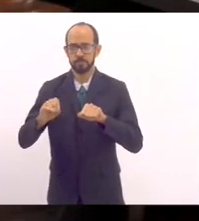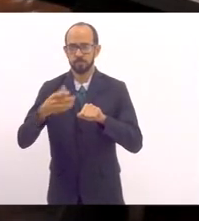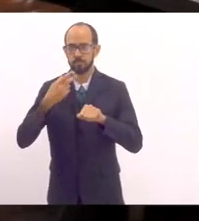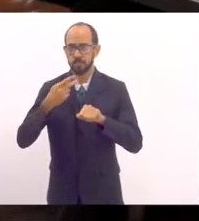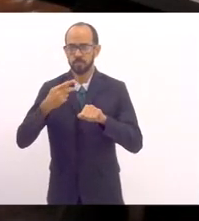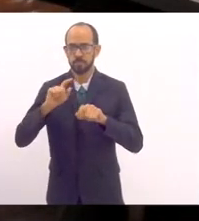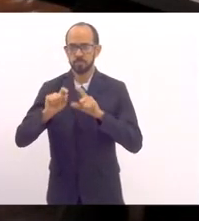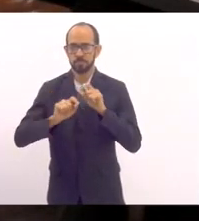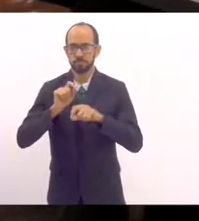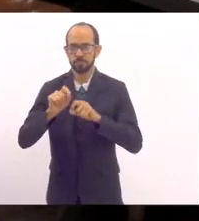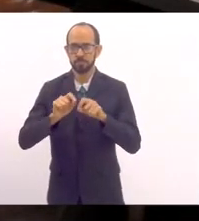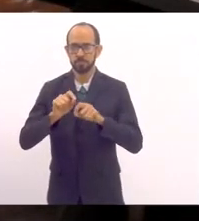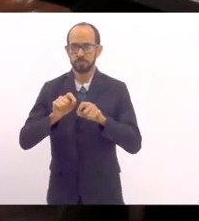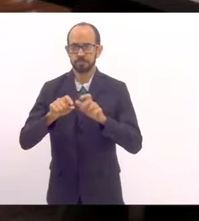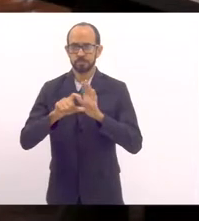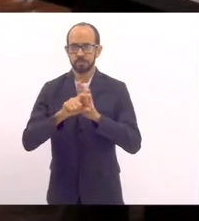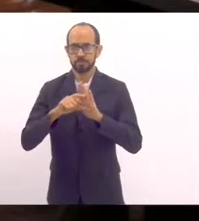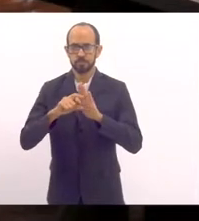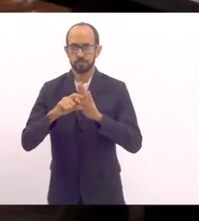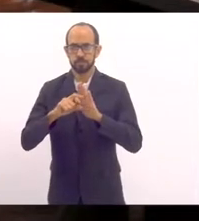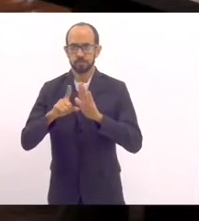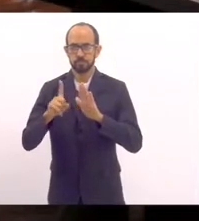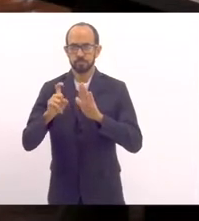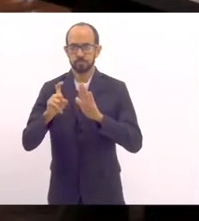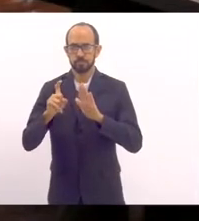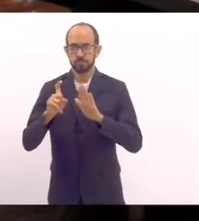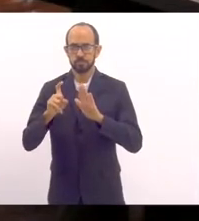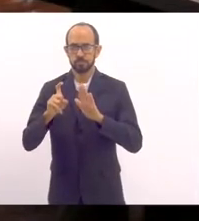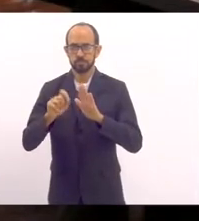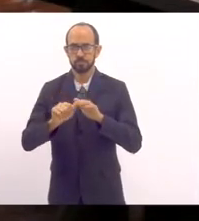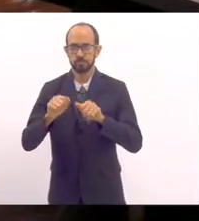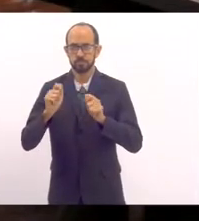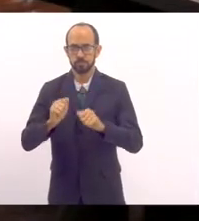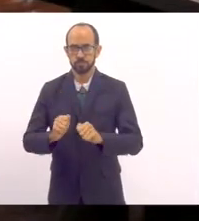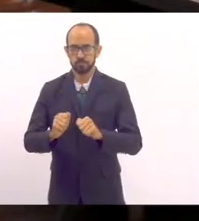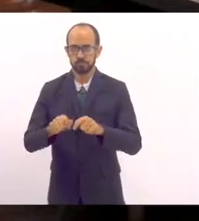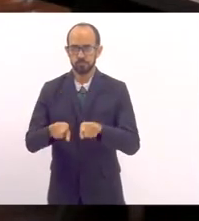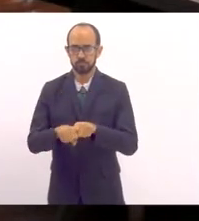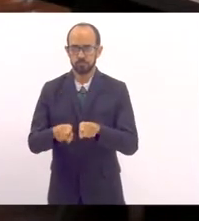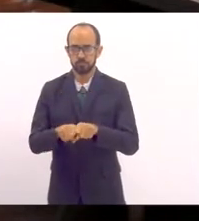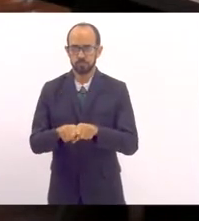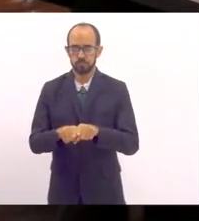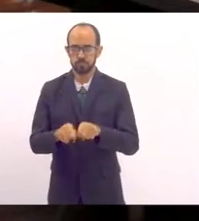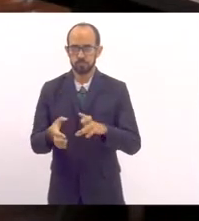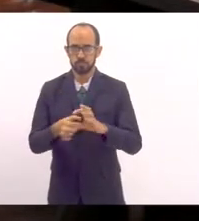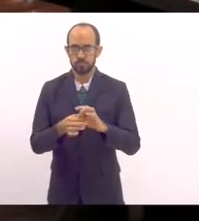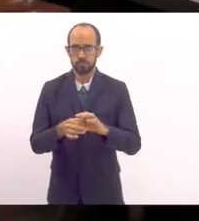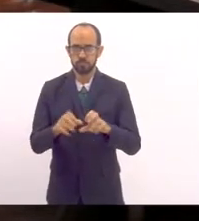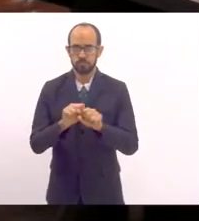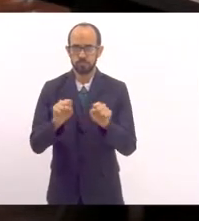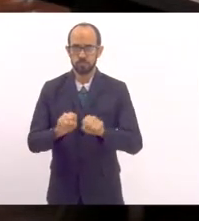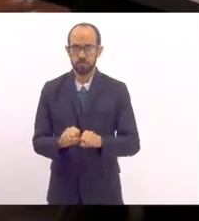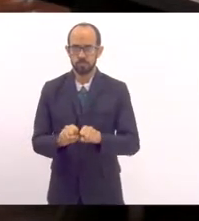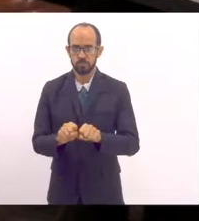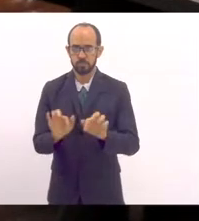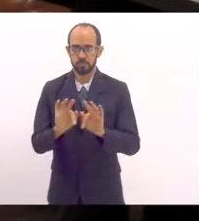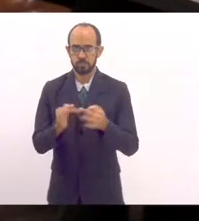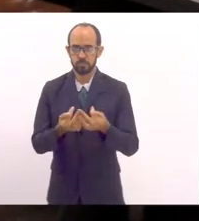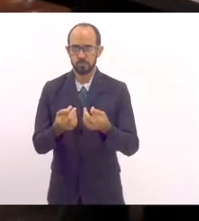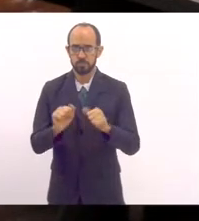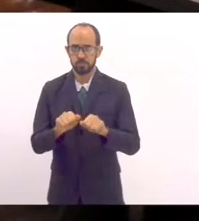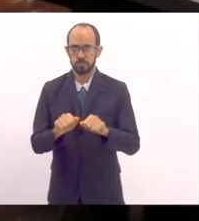fala no parágrafo único, poderão ainda integrar o sistema. Os fóruns secretários e